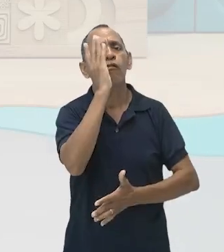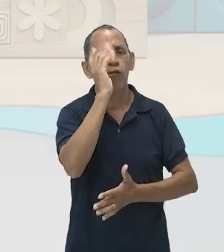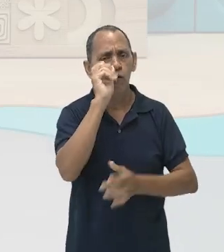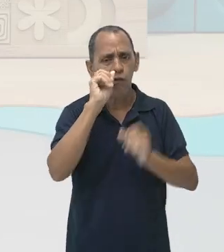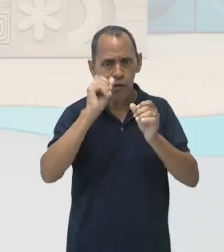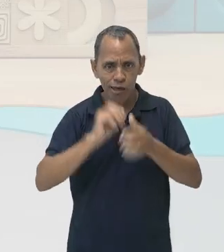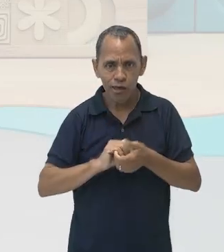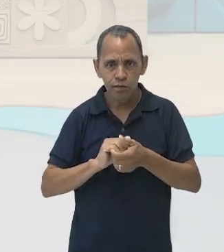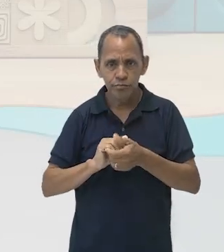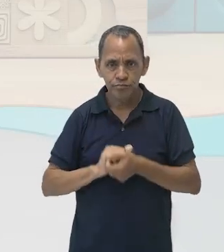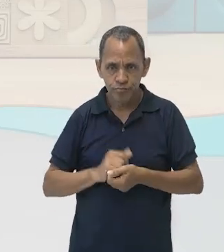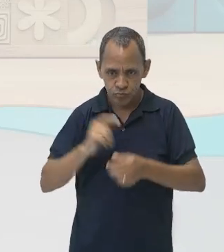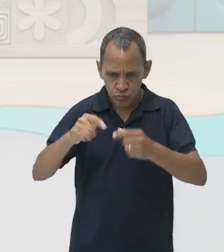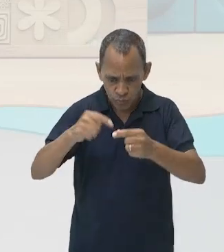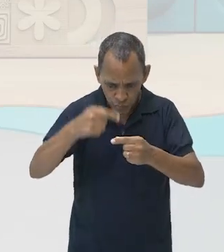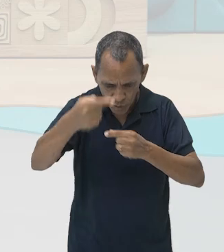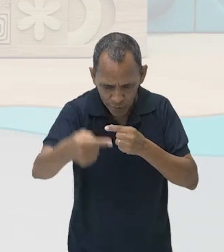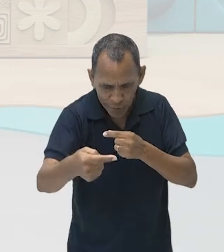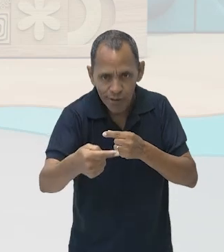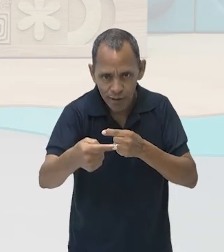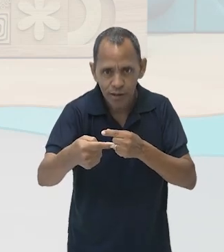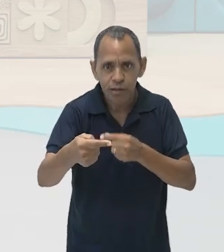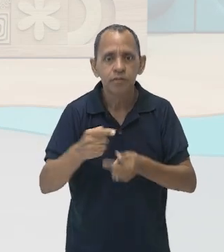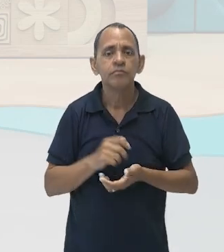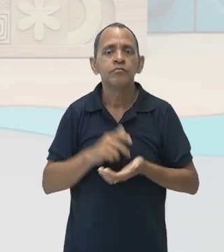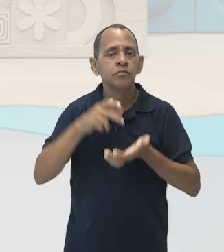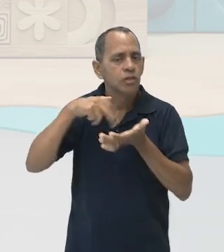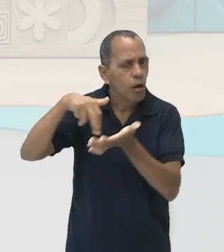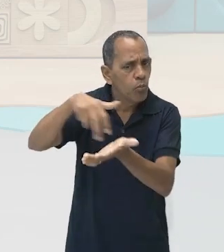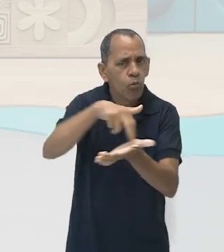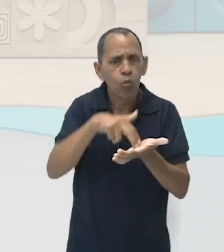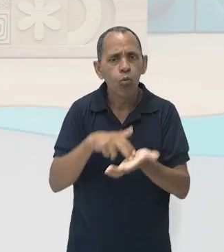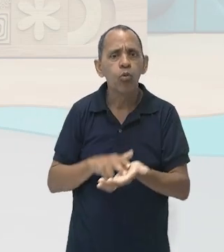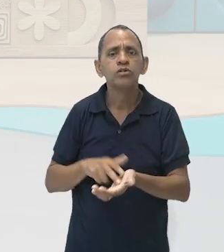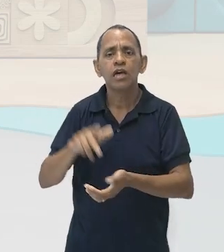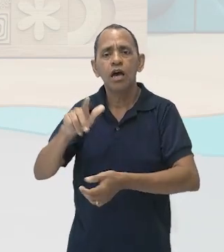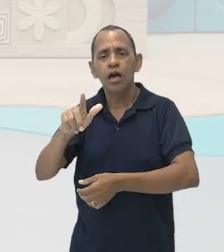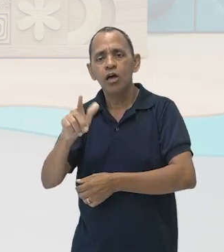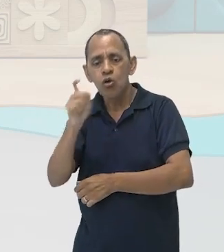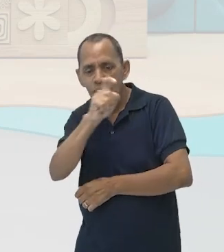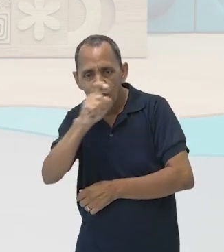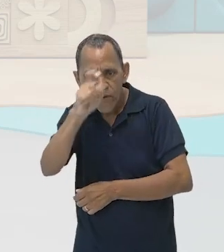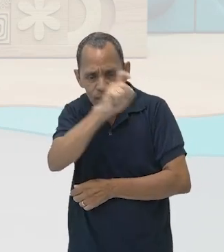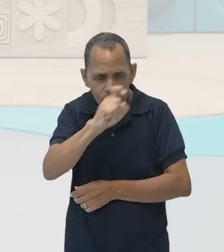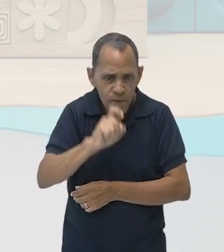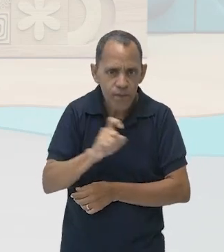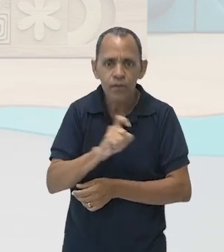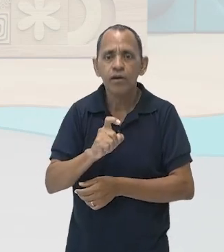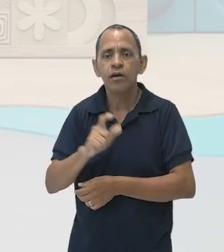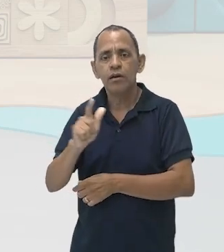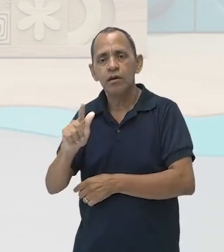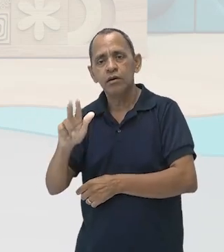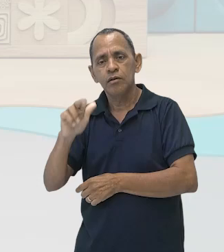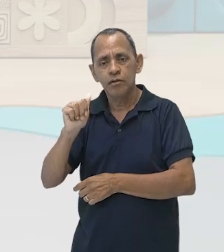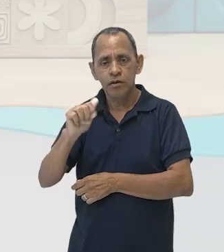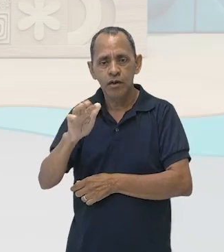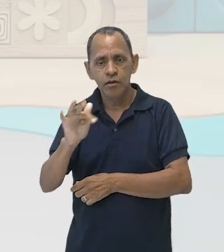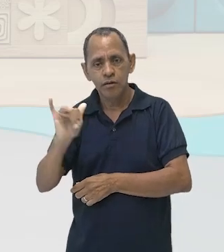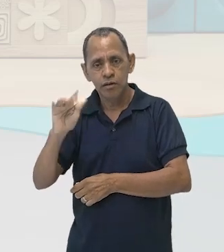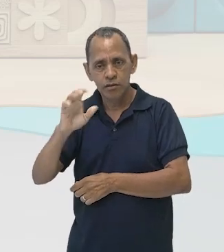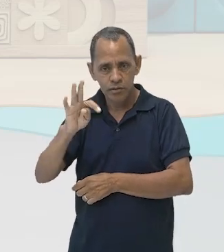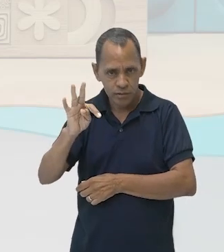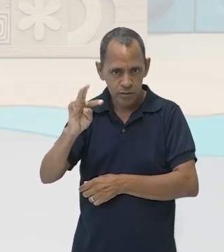música, do grafite, dentre outros elementos que são bem interessantes, e vem contando, lógico, a história